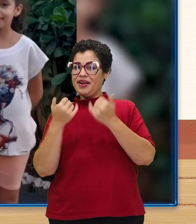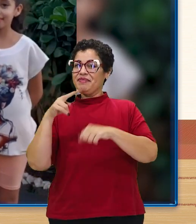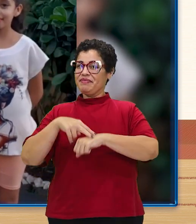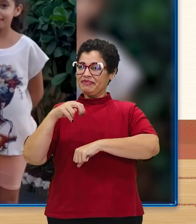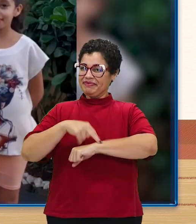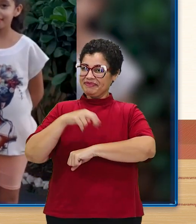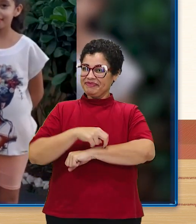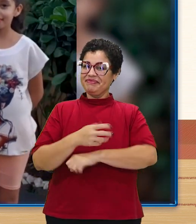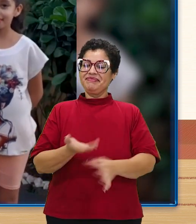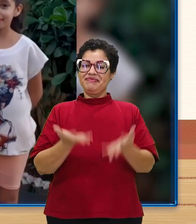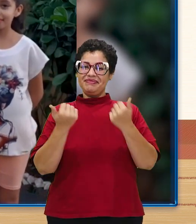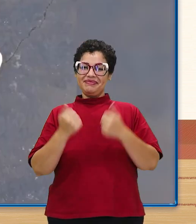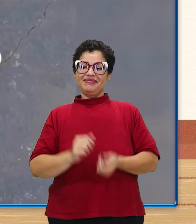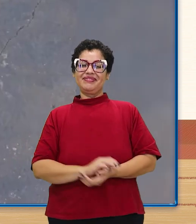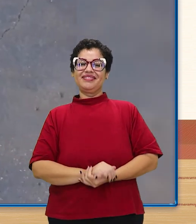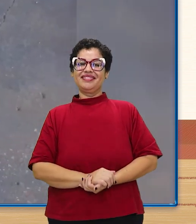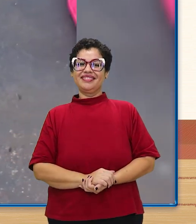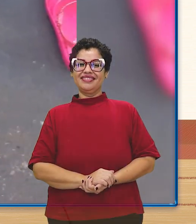com a gente.